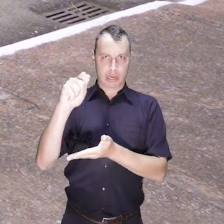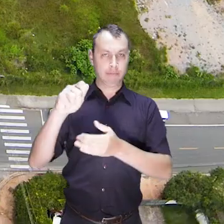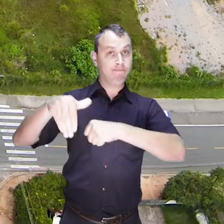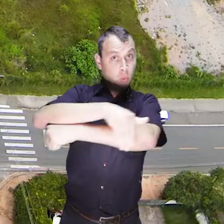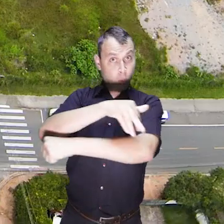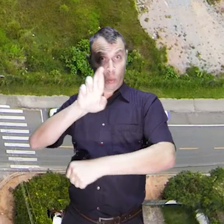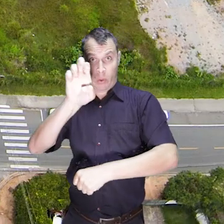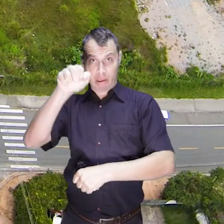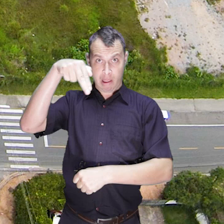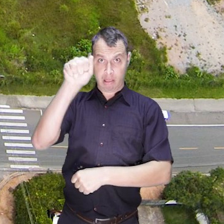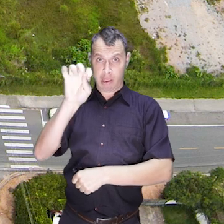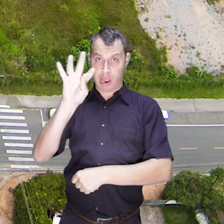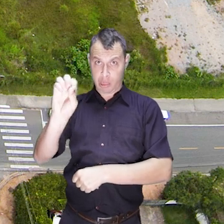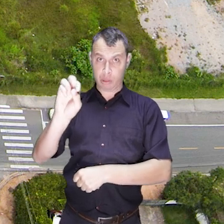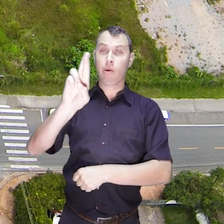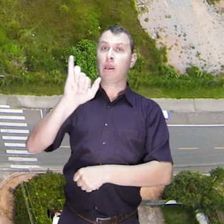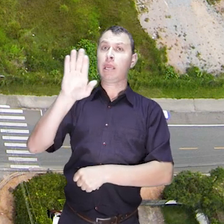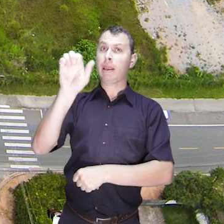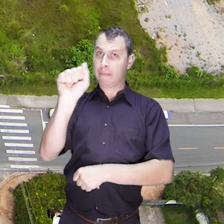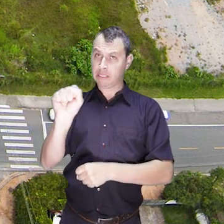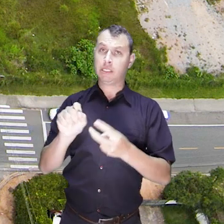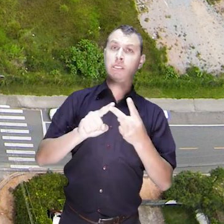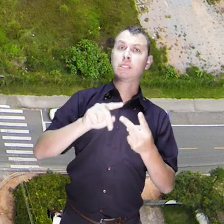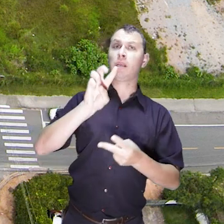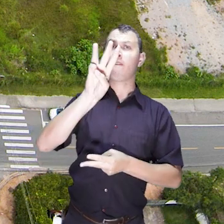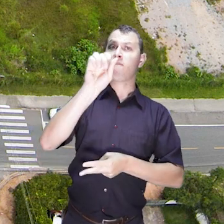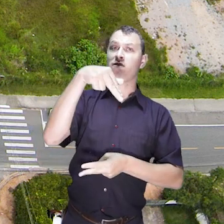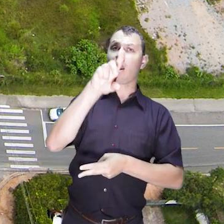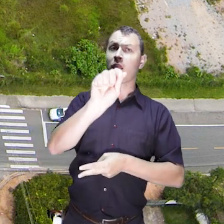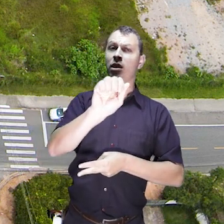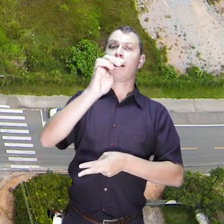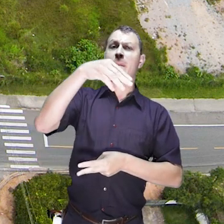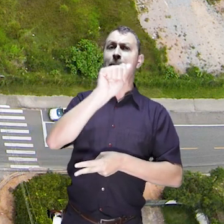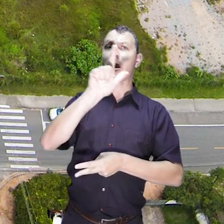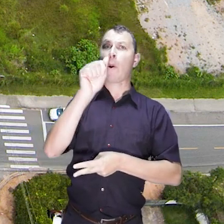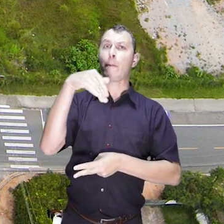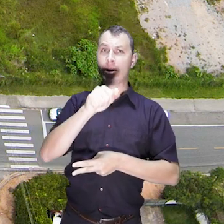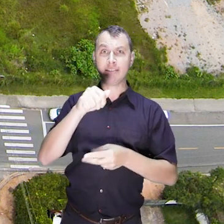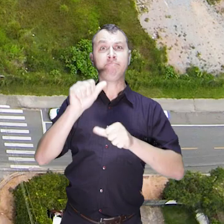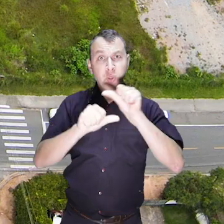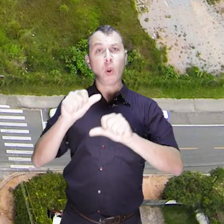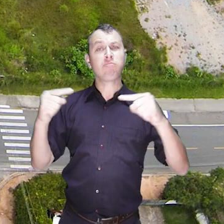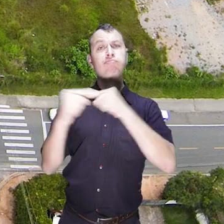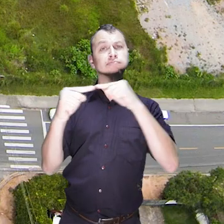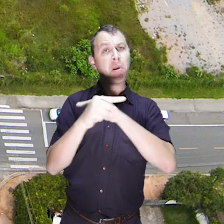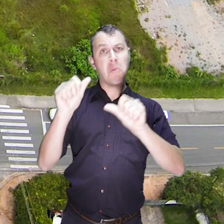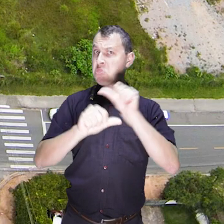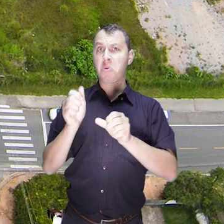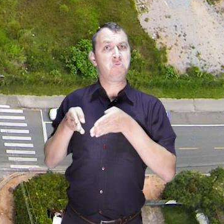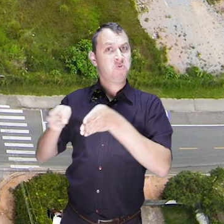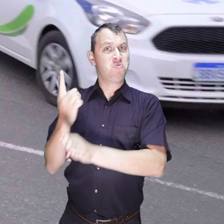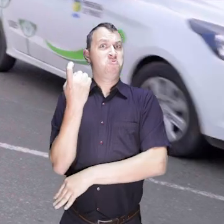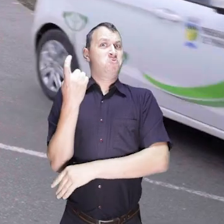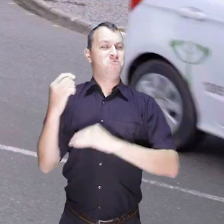UPA, trechos das ruas Renato Nunes Ribas e Wanda dos Santos Malman passarão a ter sentido único, formando